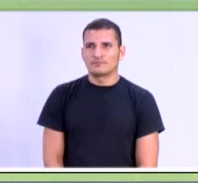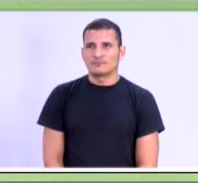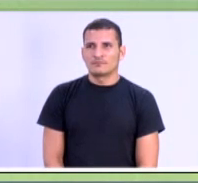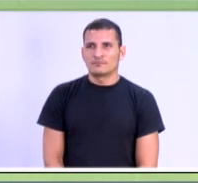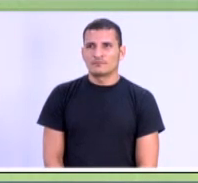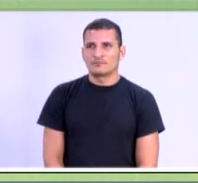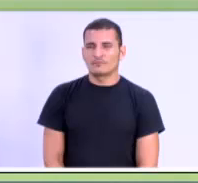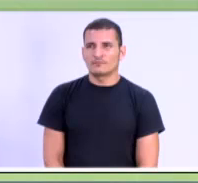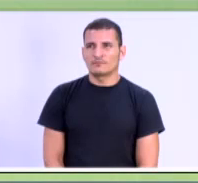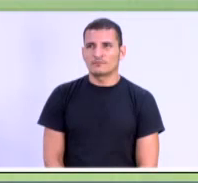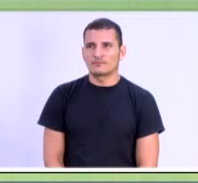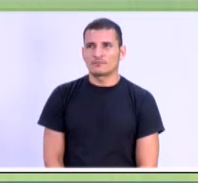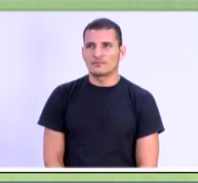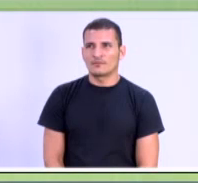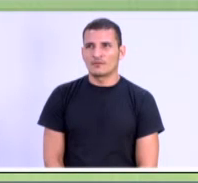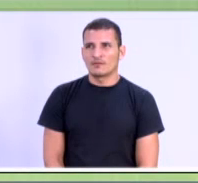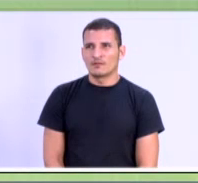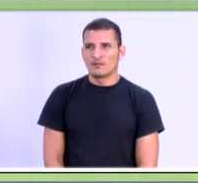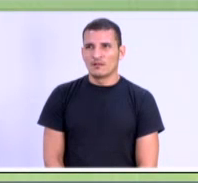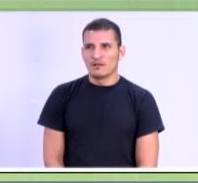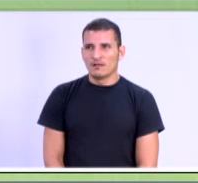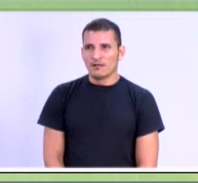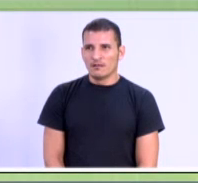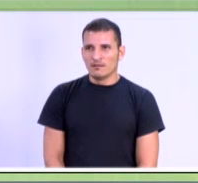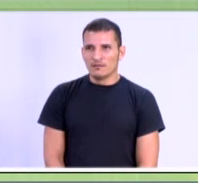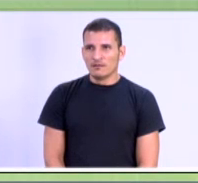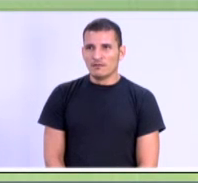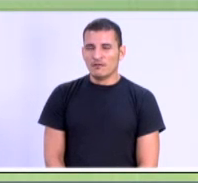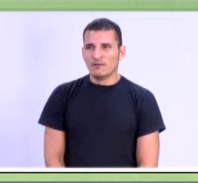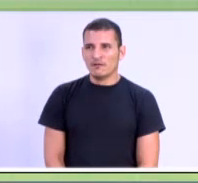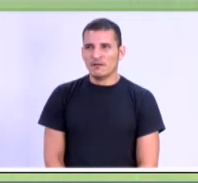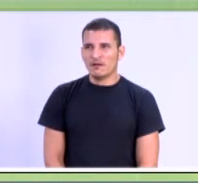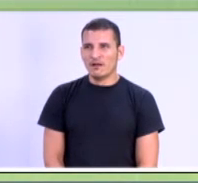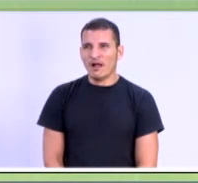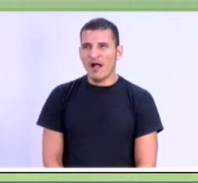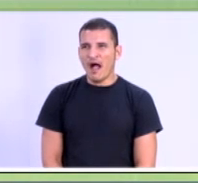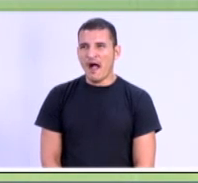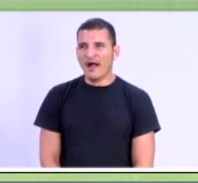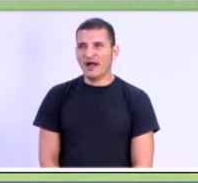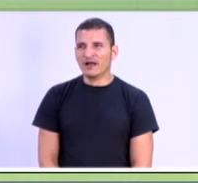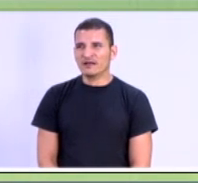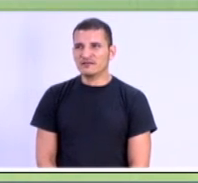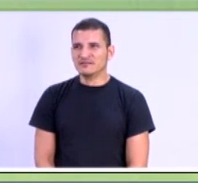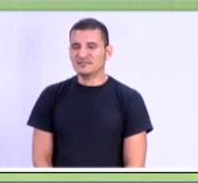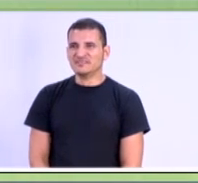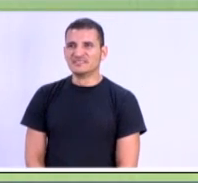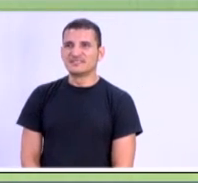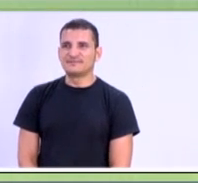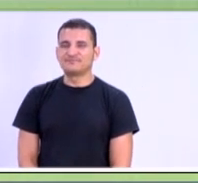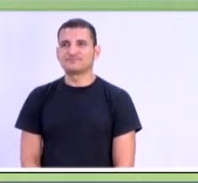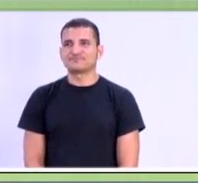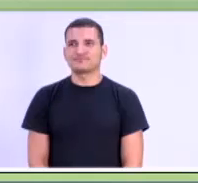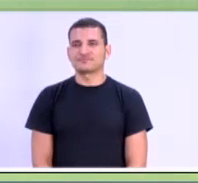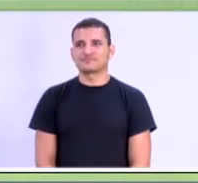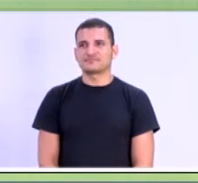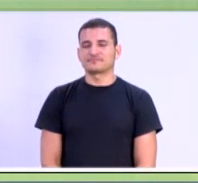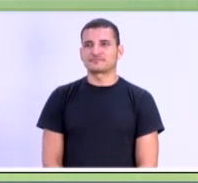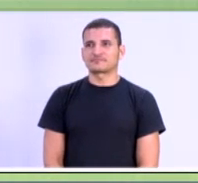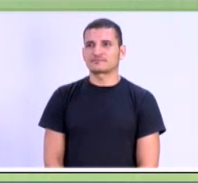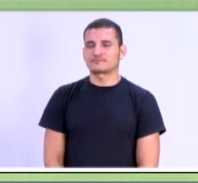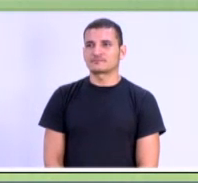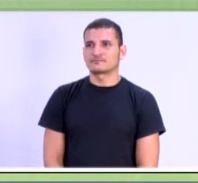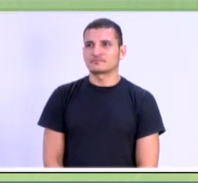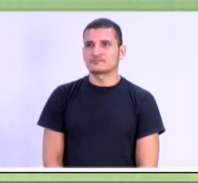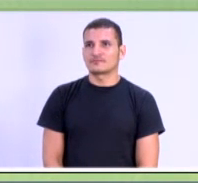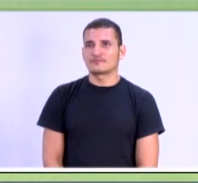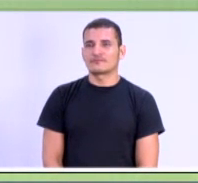falo que o saque efetuado é igual a true. E por final, eu retorno o saque efetuado, quer dizer, é uma flag, né, um status dizendo,